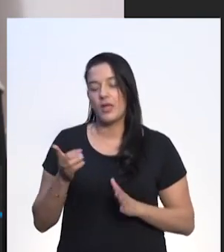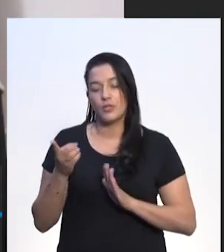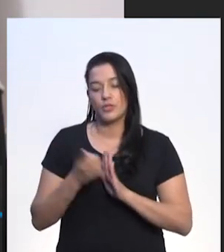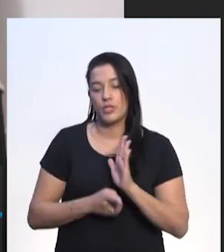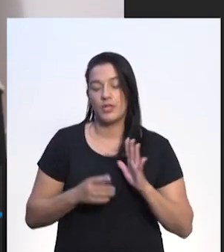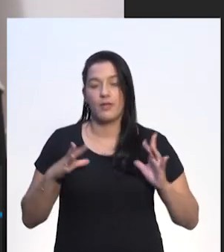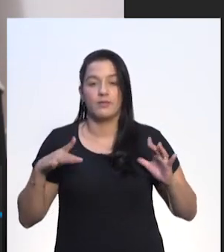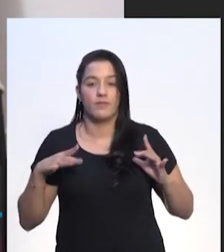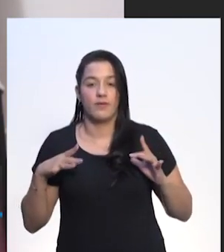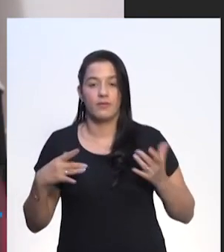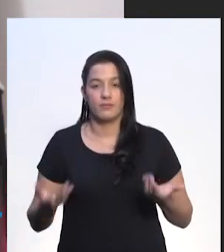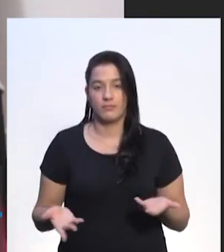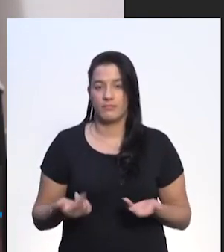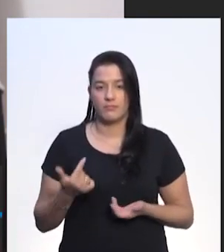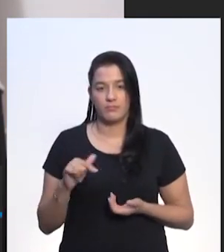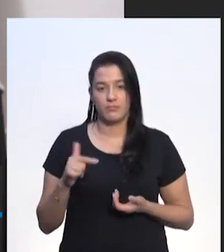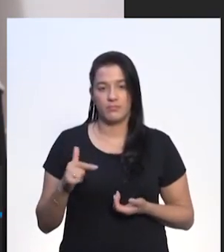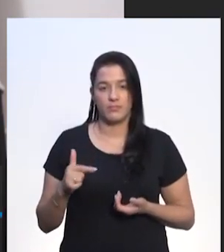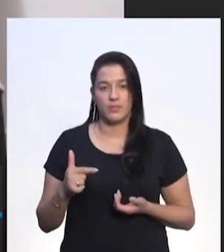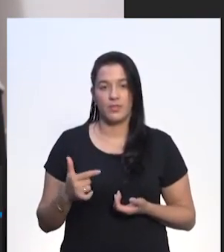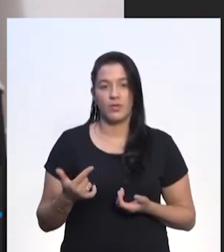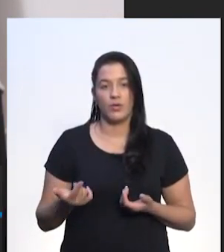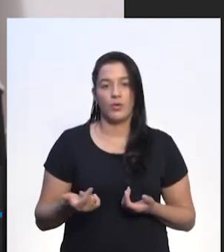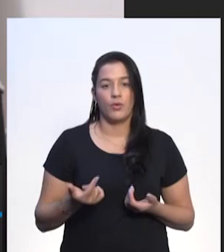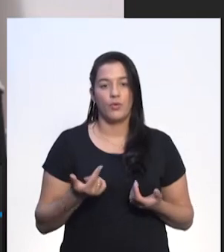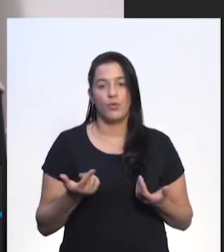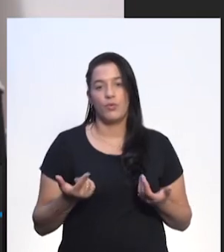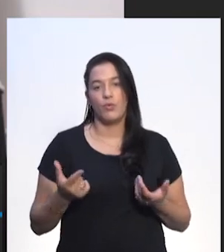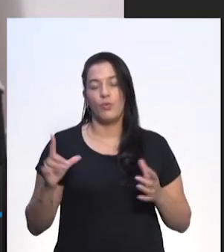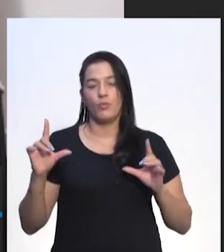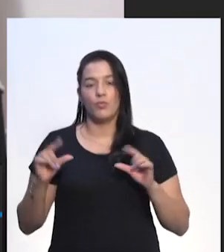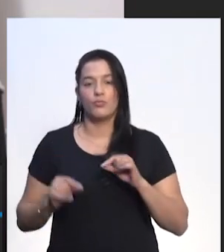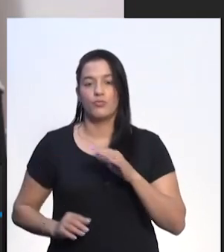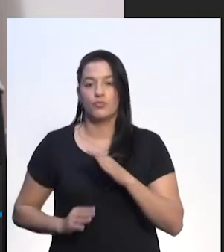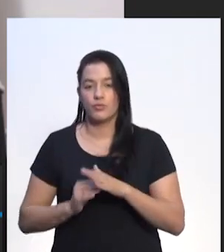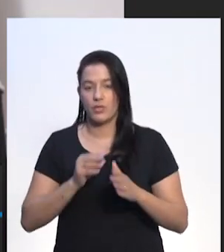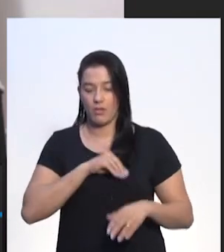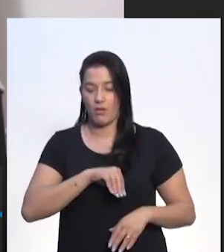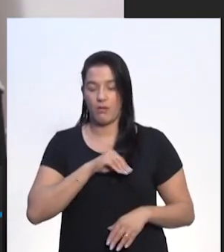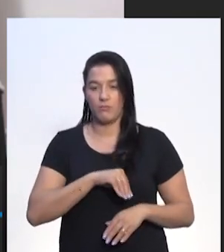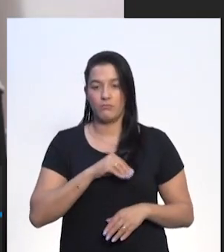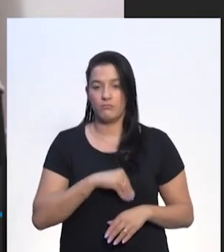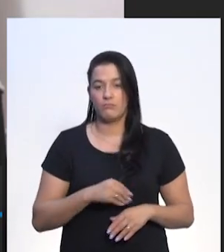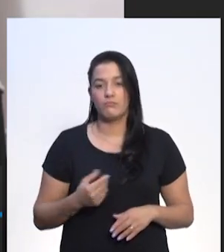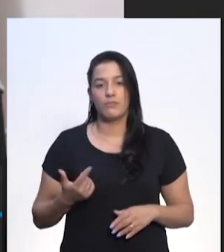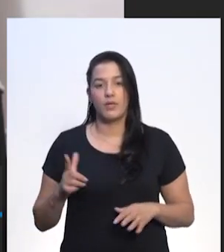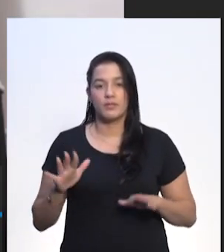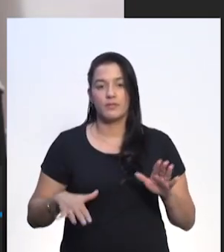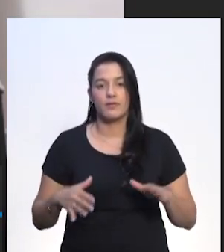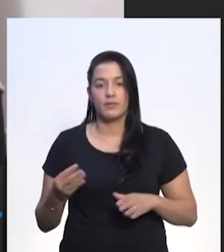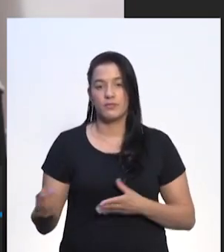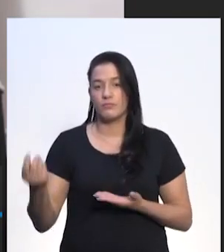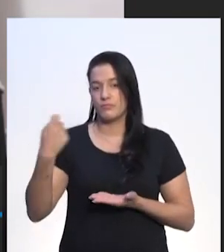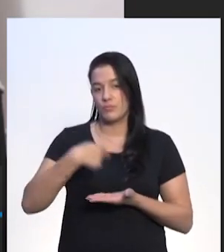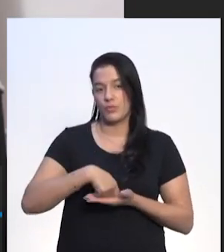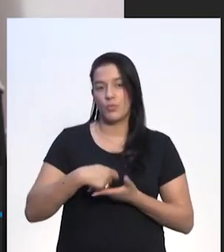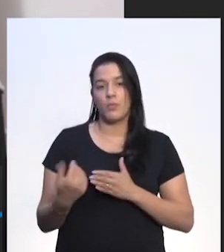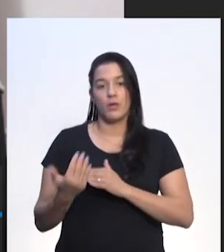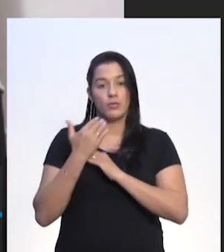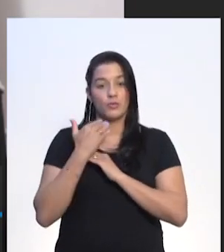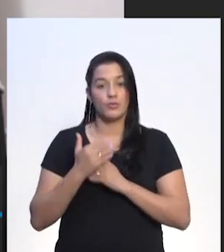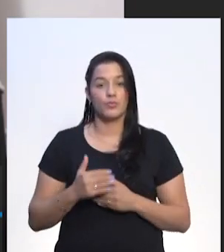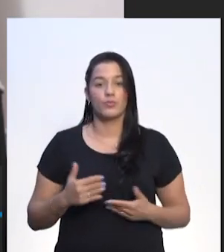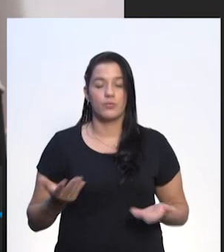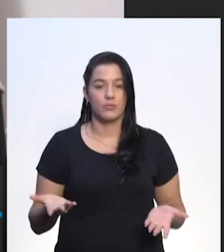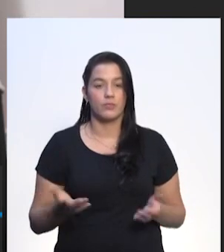férias, né? A gente não tem direito ali ao mínimo, o salário mínimo. Às vezes a gente ganha, tipo, uma ajuda de custo ou algo